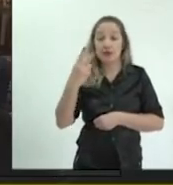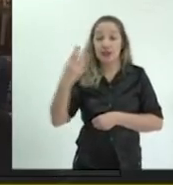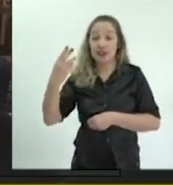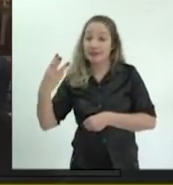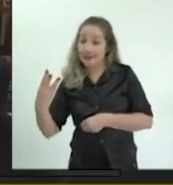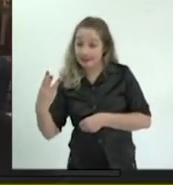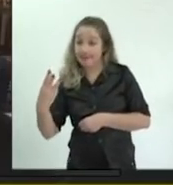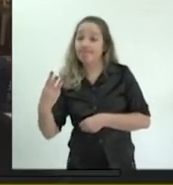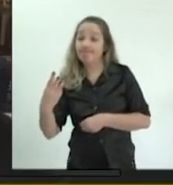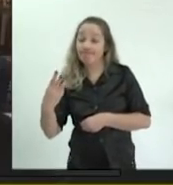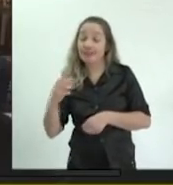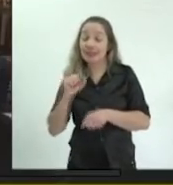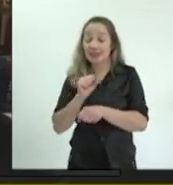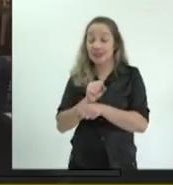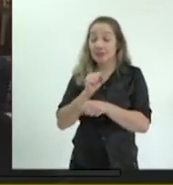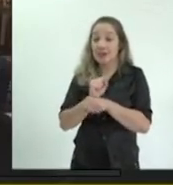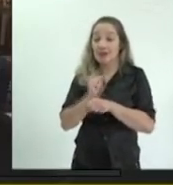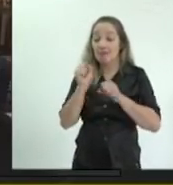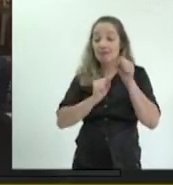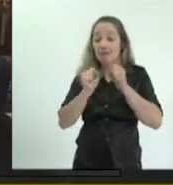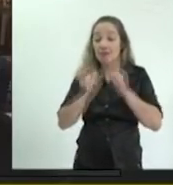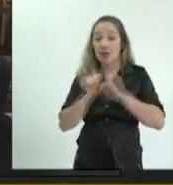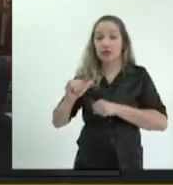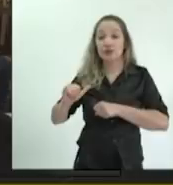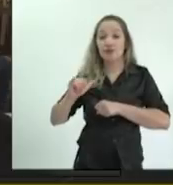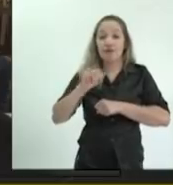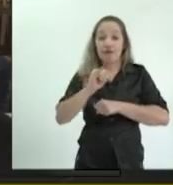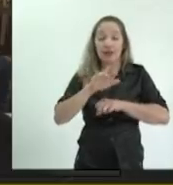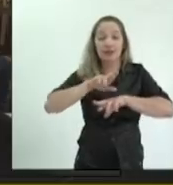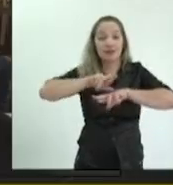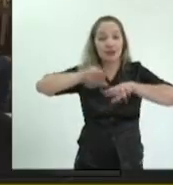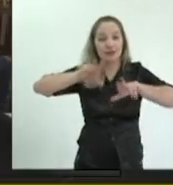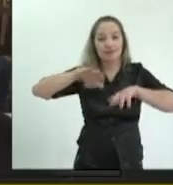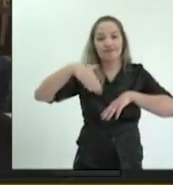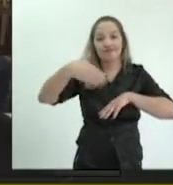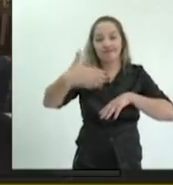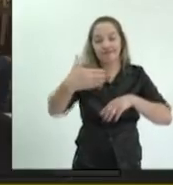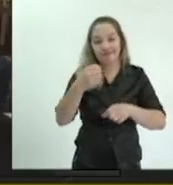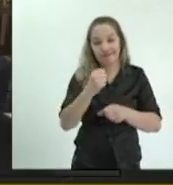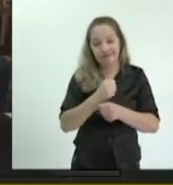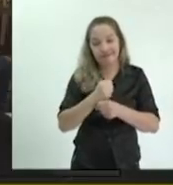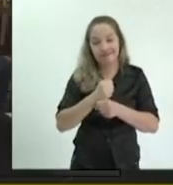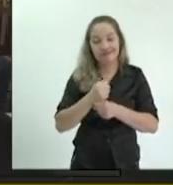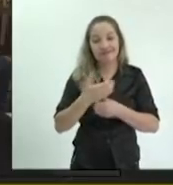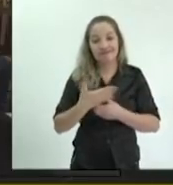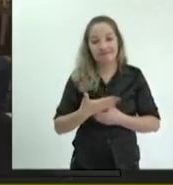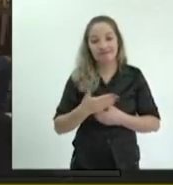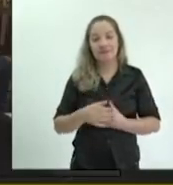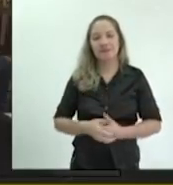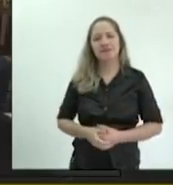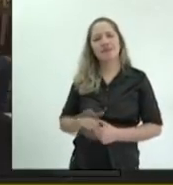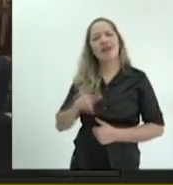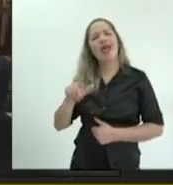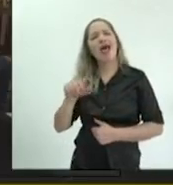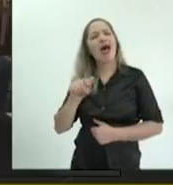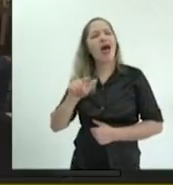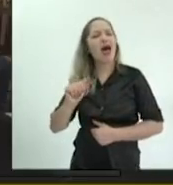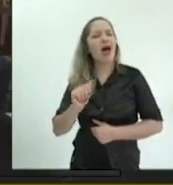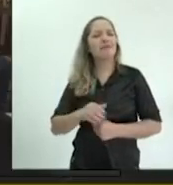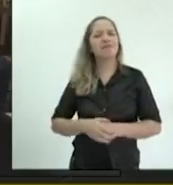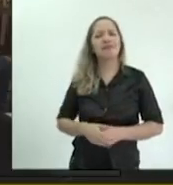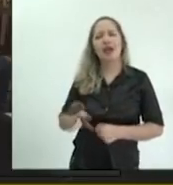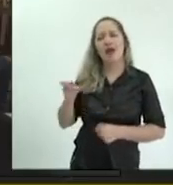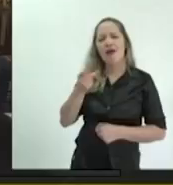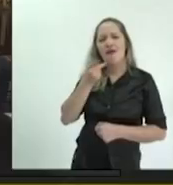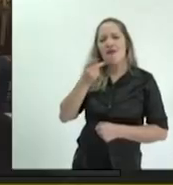pelos próximos anos. Lala, em linha aí com o que o Jerome falou de mudança do perfil e tudo, tem